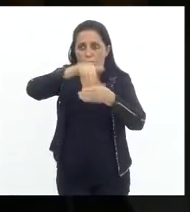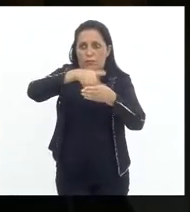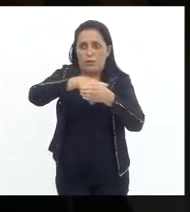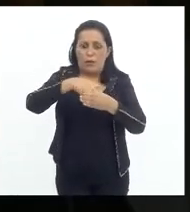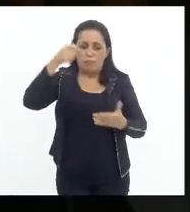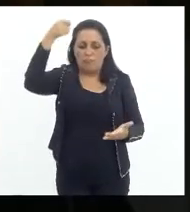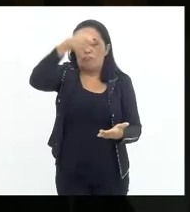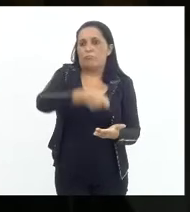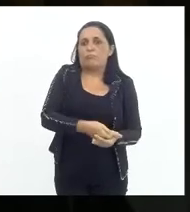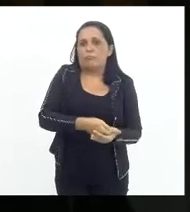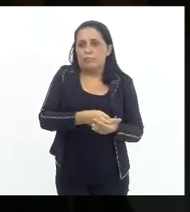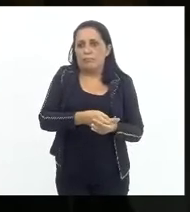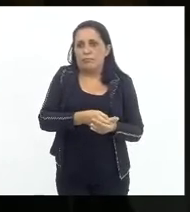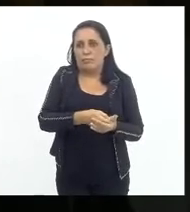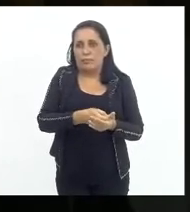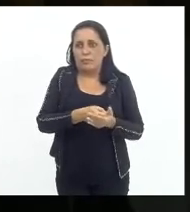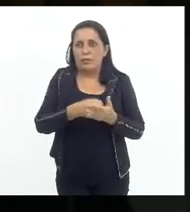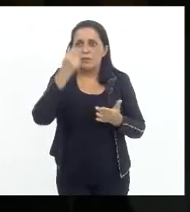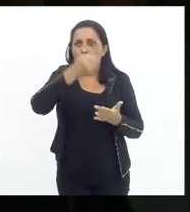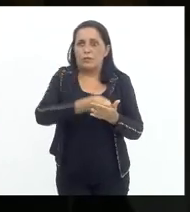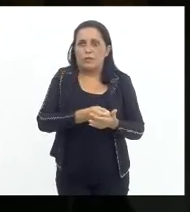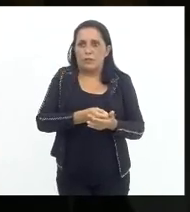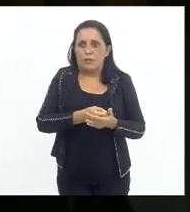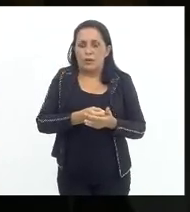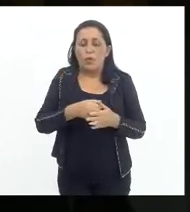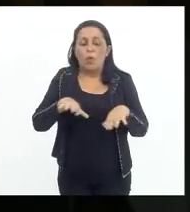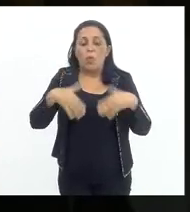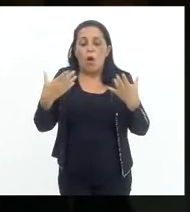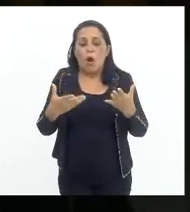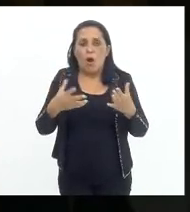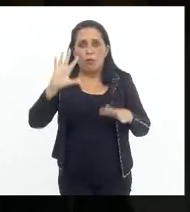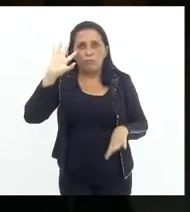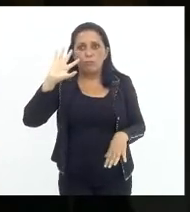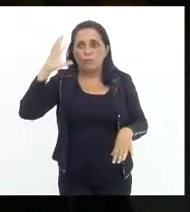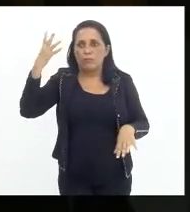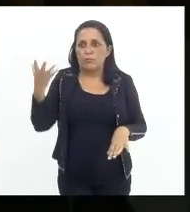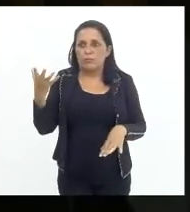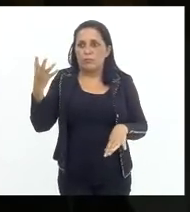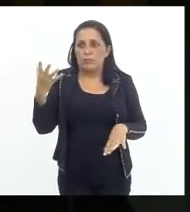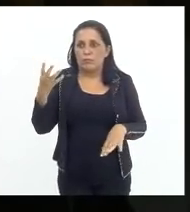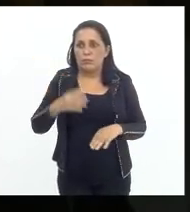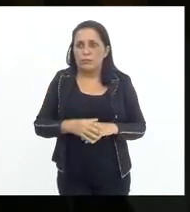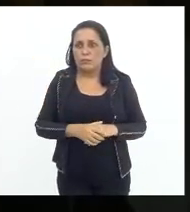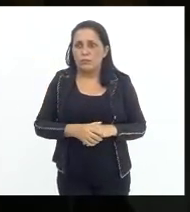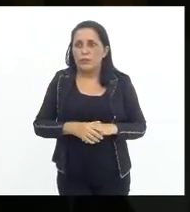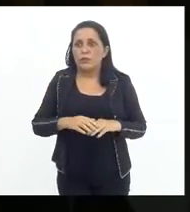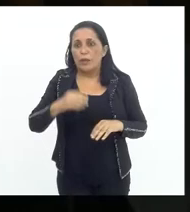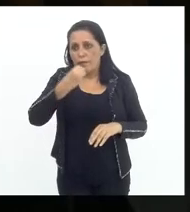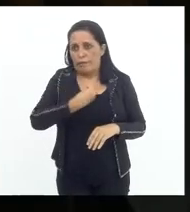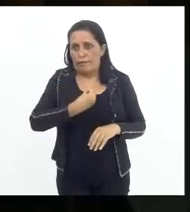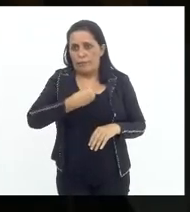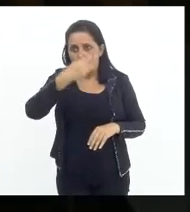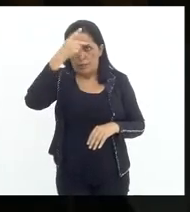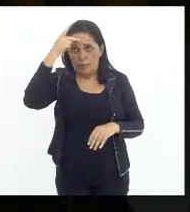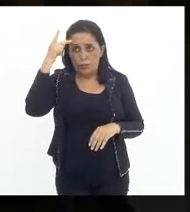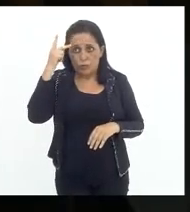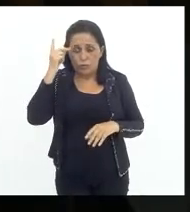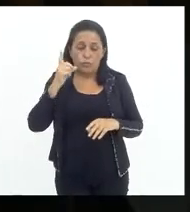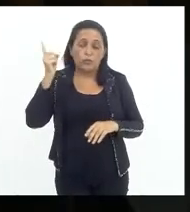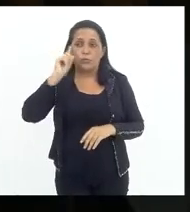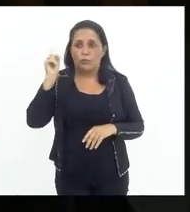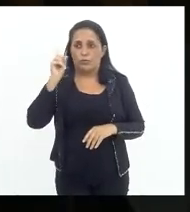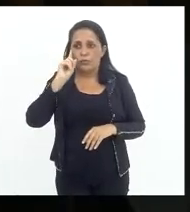determinar a definir esta ou aquela decisão que pode implodir tem Impacto sobre a vida das pessoas do cotidiano